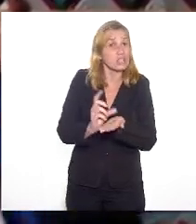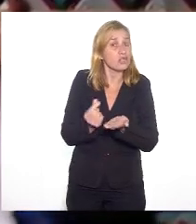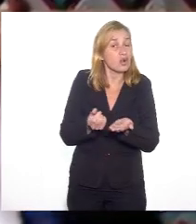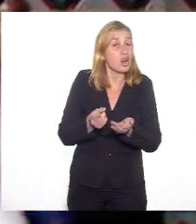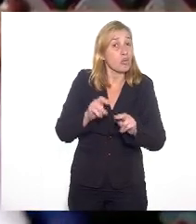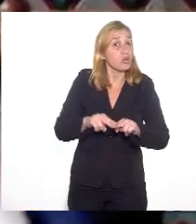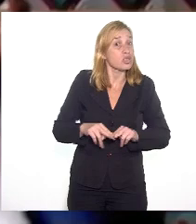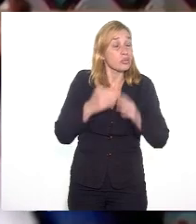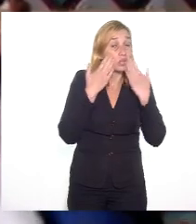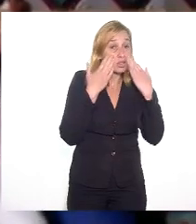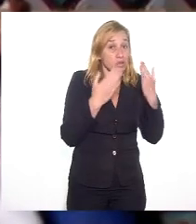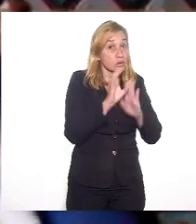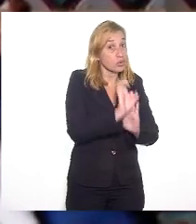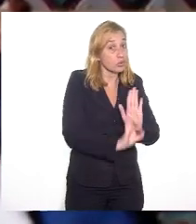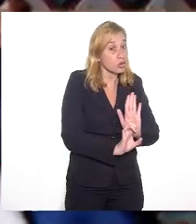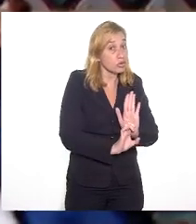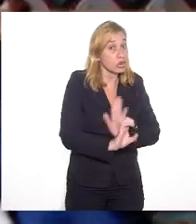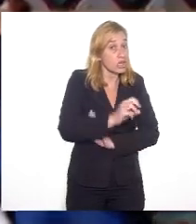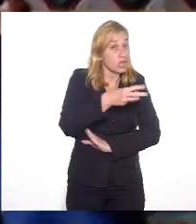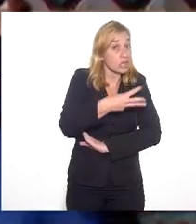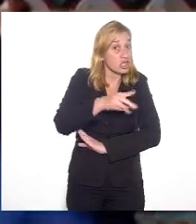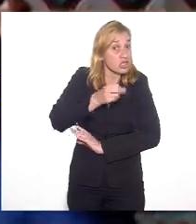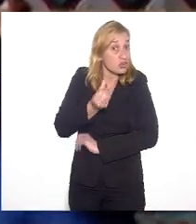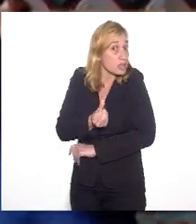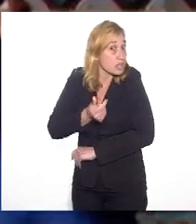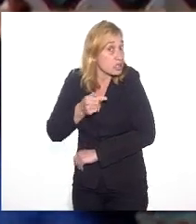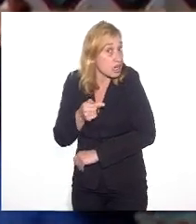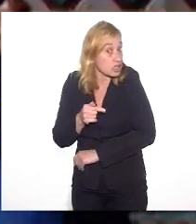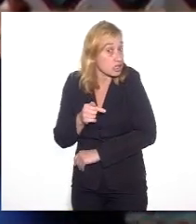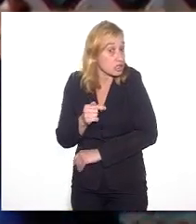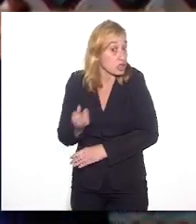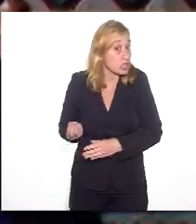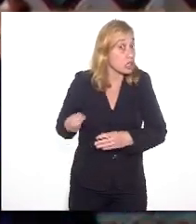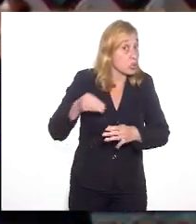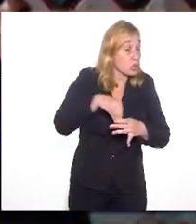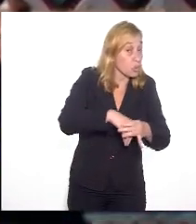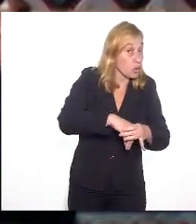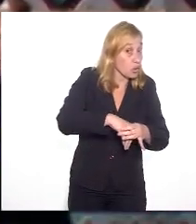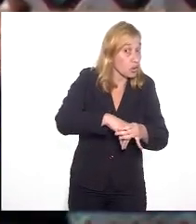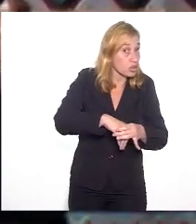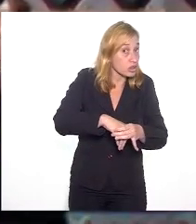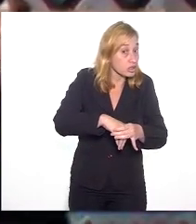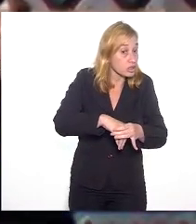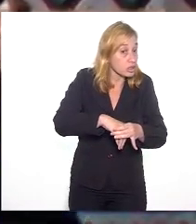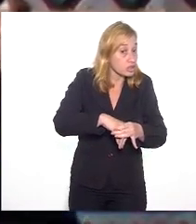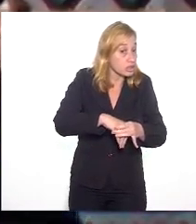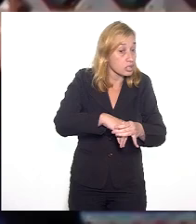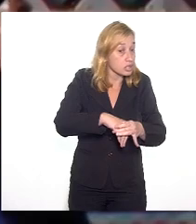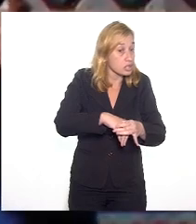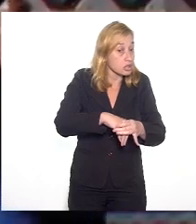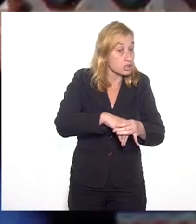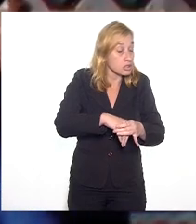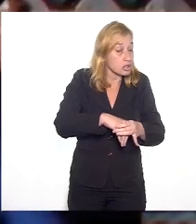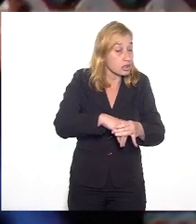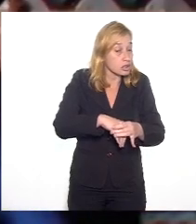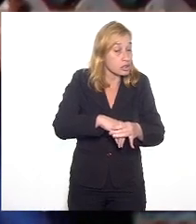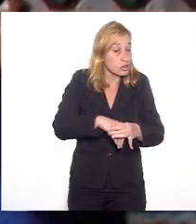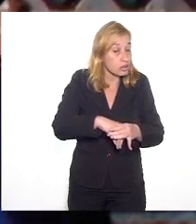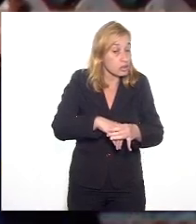uma emenda, a emenda 367, que inclui, né, na alínea ao inciso 3º do